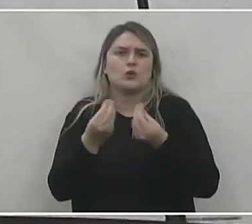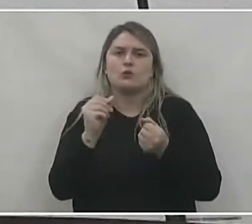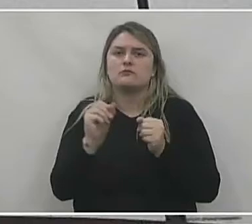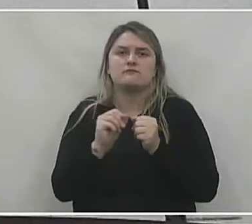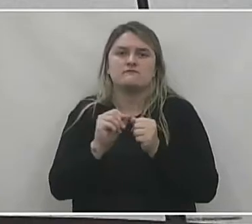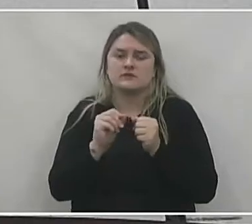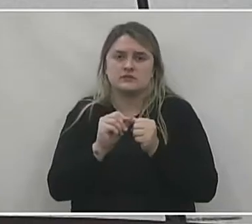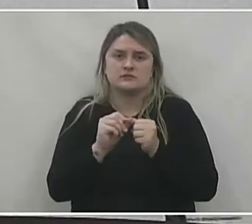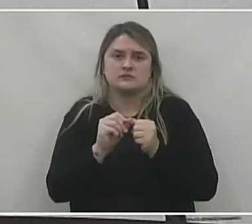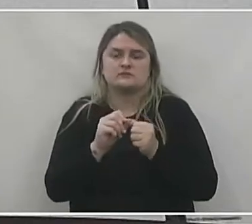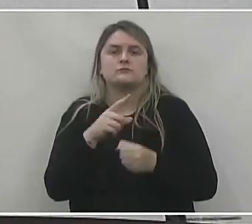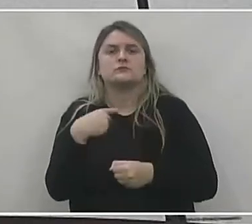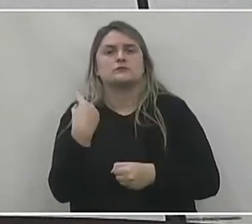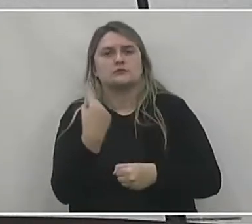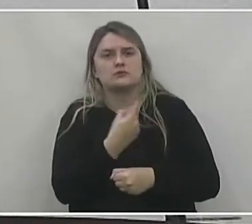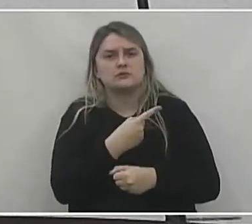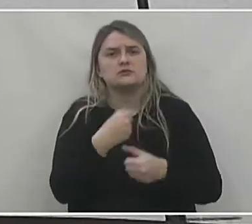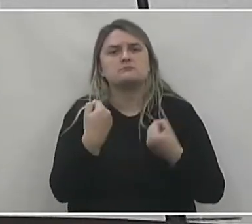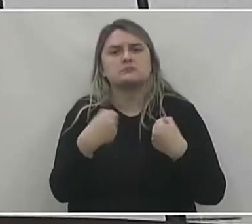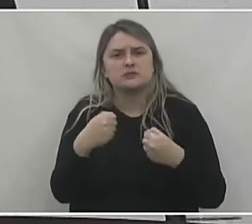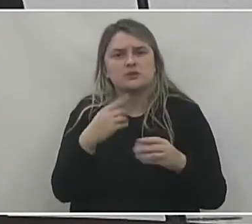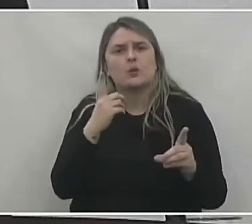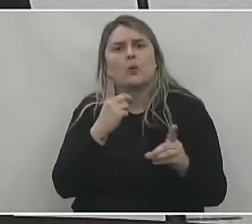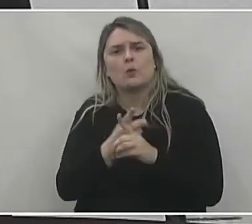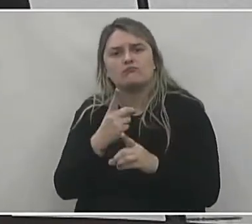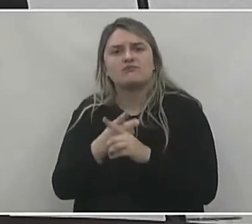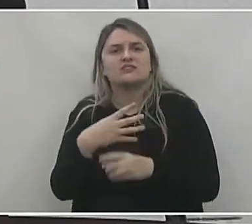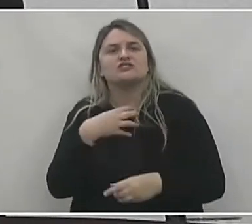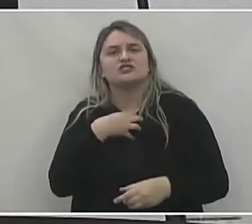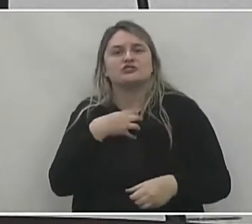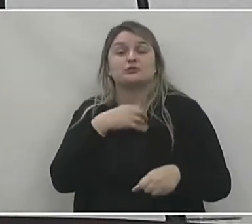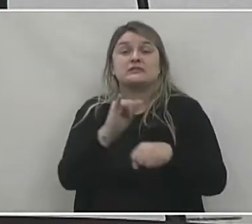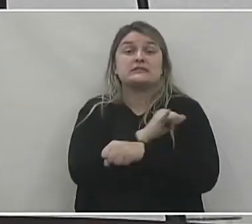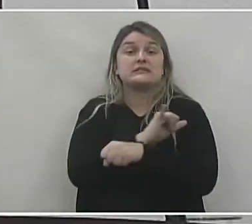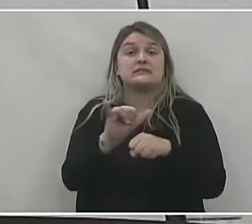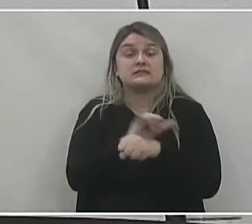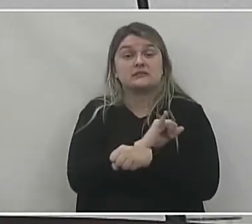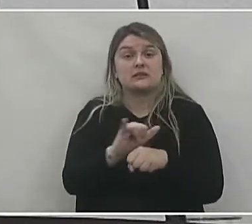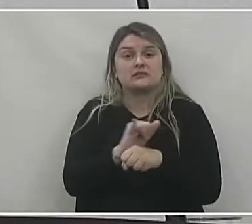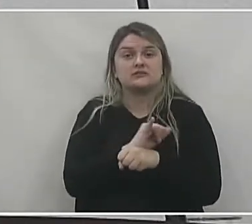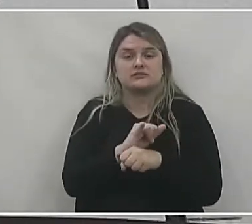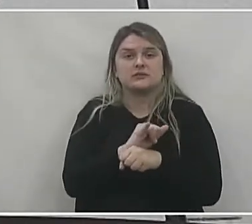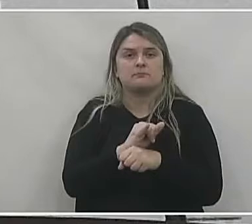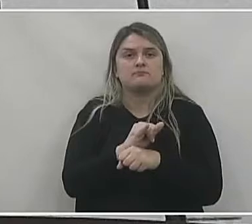vamos fazer isso? Nós vamos ter que encontrar um caminho para